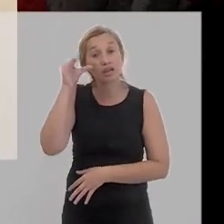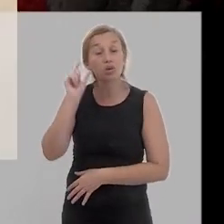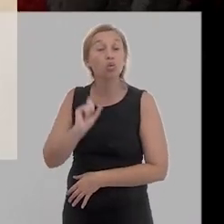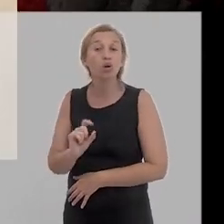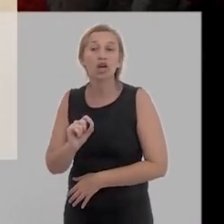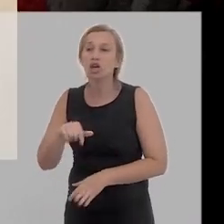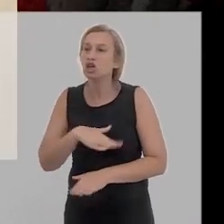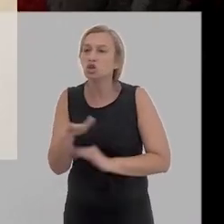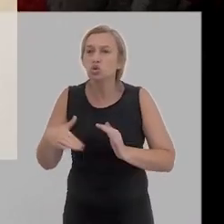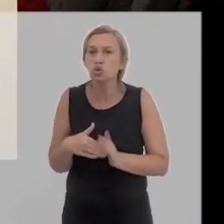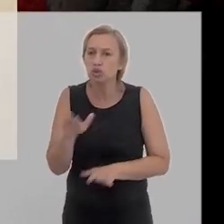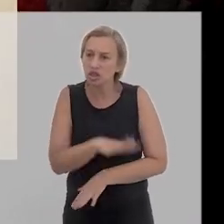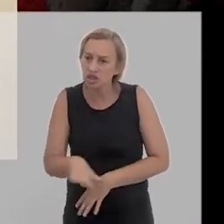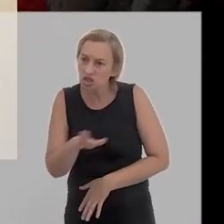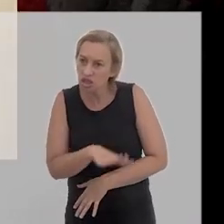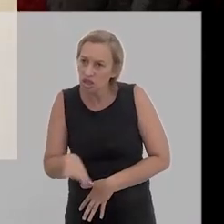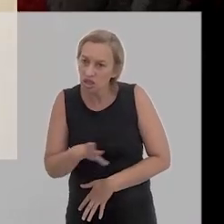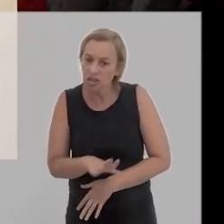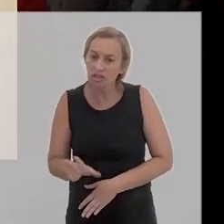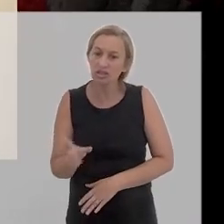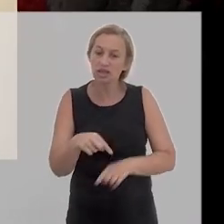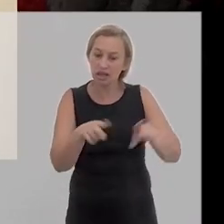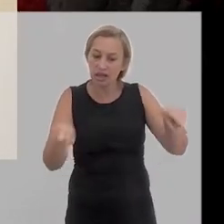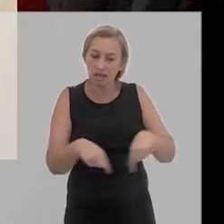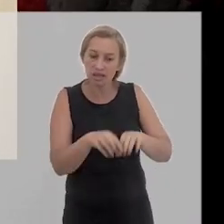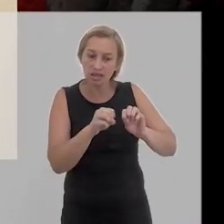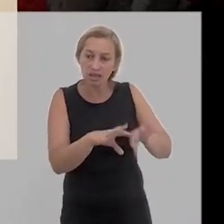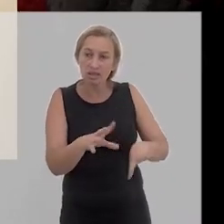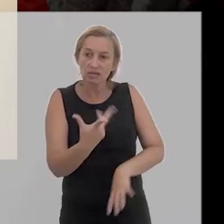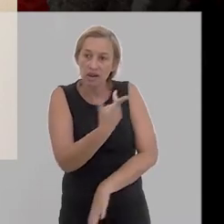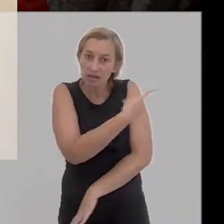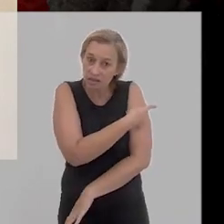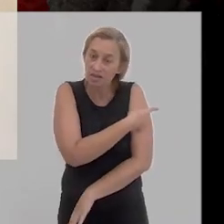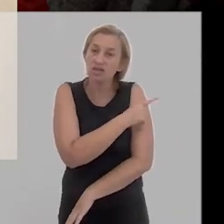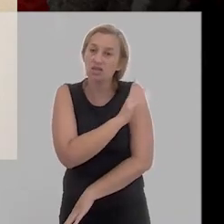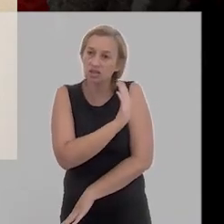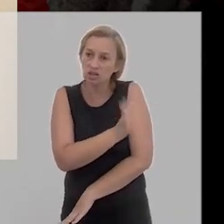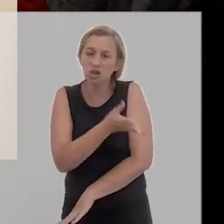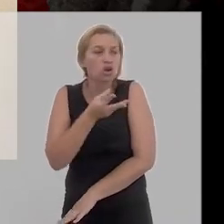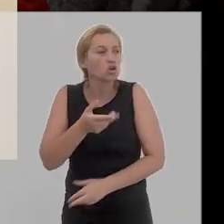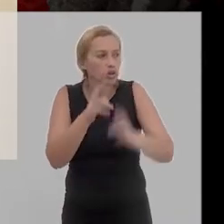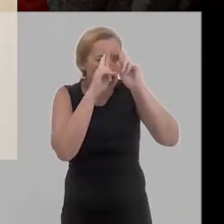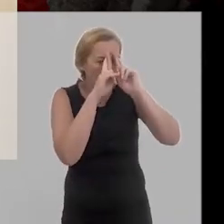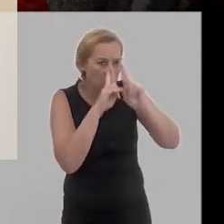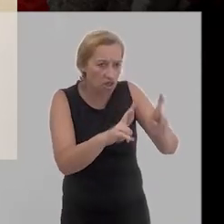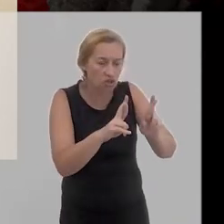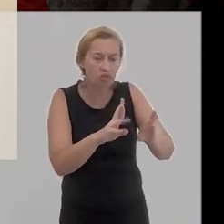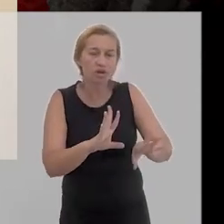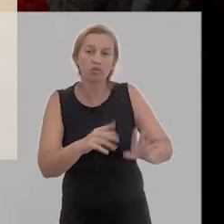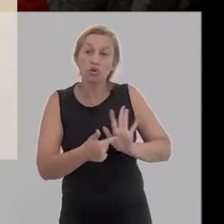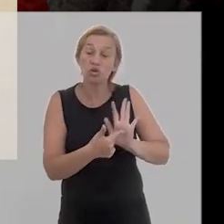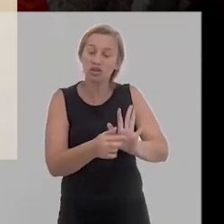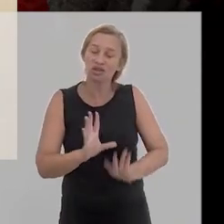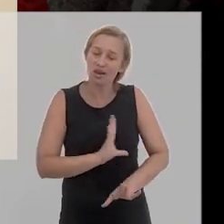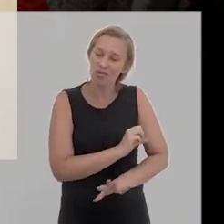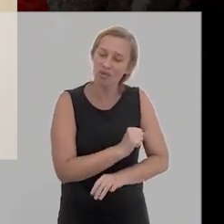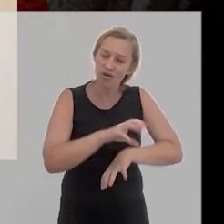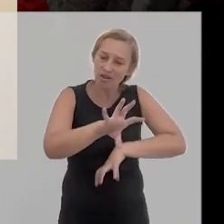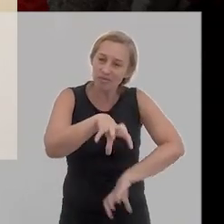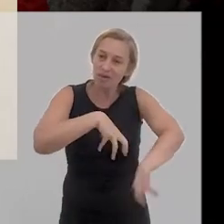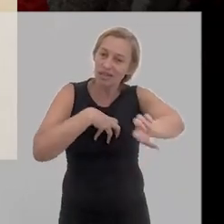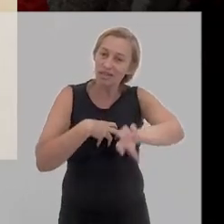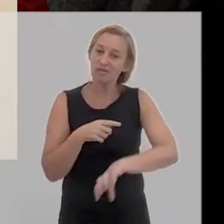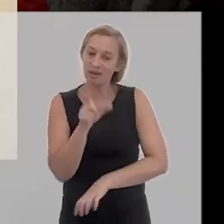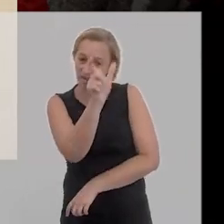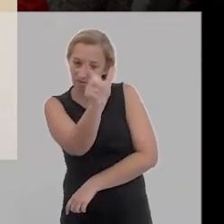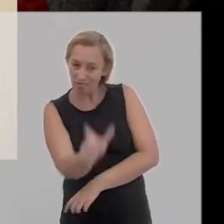escola. Então, seria interessante que todas as crianças daquela sala tomassem a vacina, até em respeito, uma demonstração